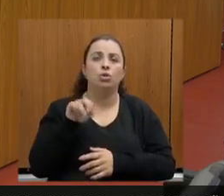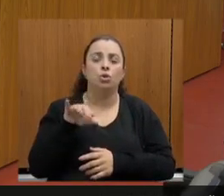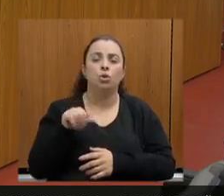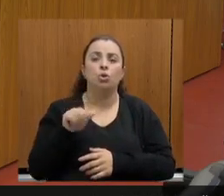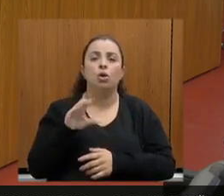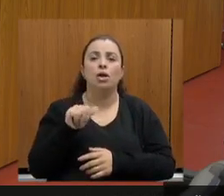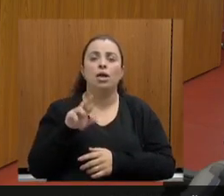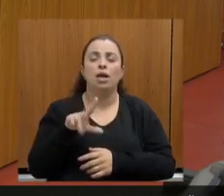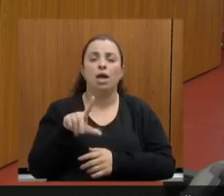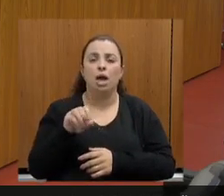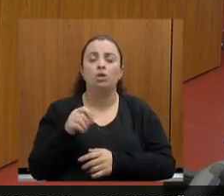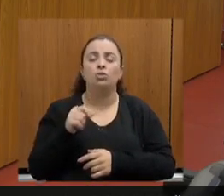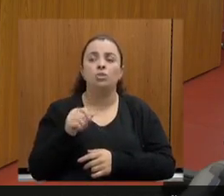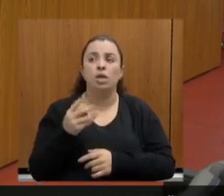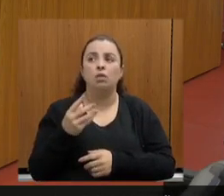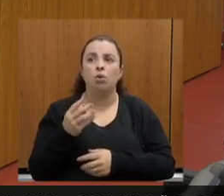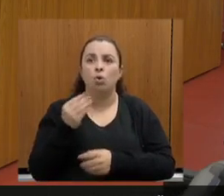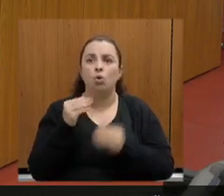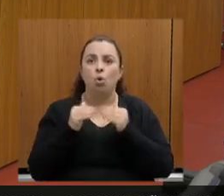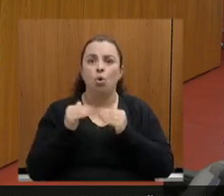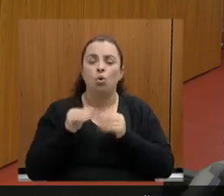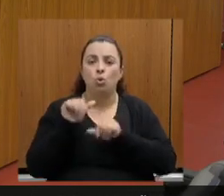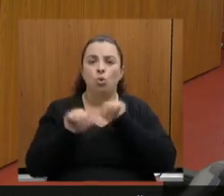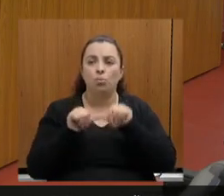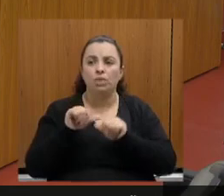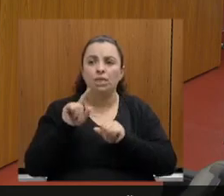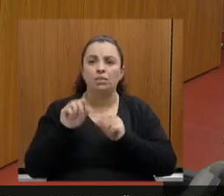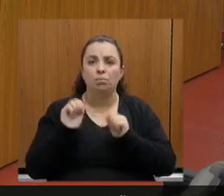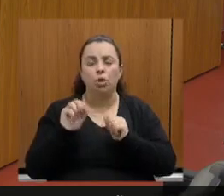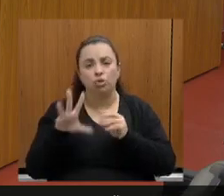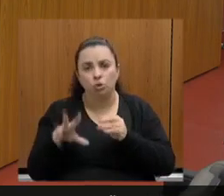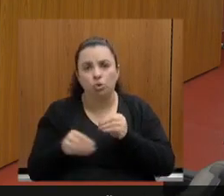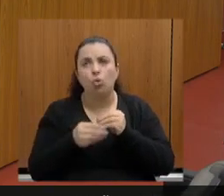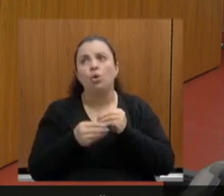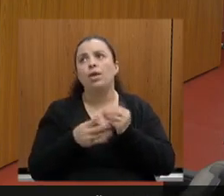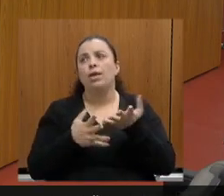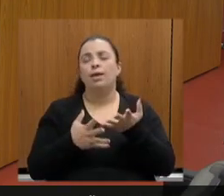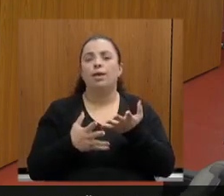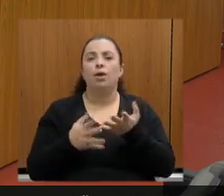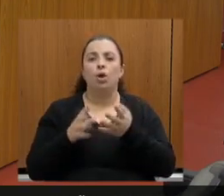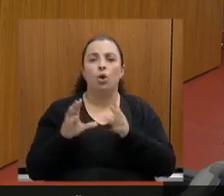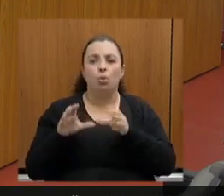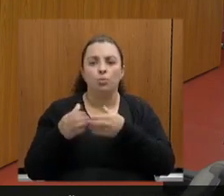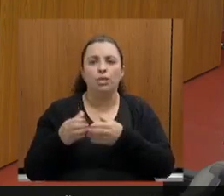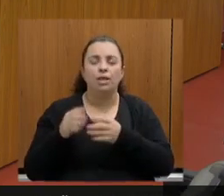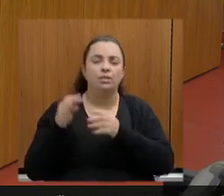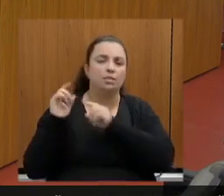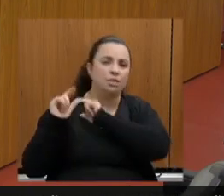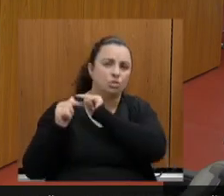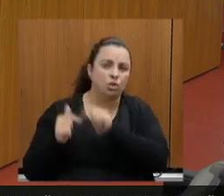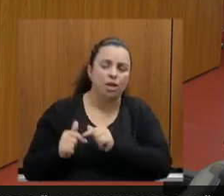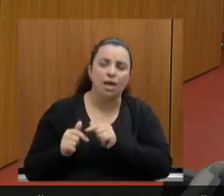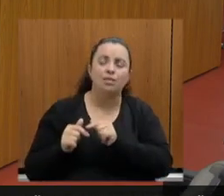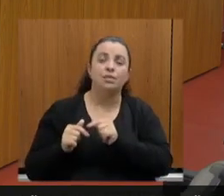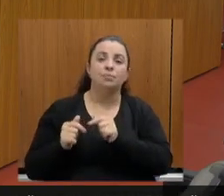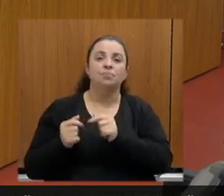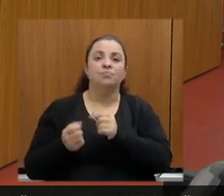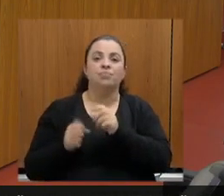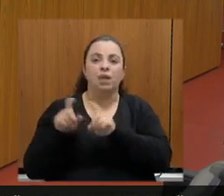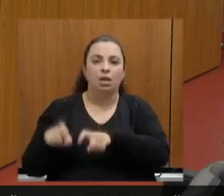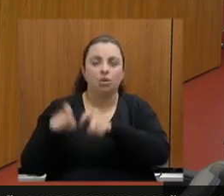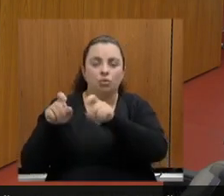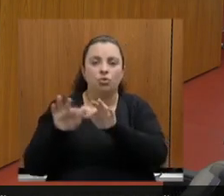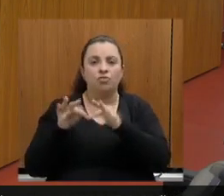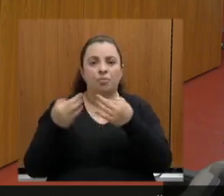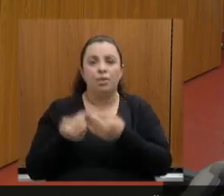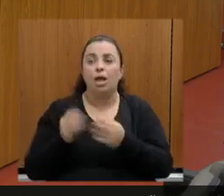e ele concordo aqui ficou toda comunidades tradicionais Agricultura Familiar e agronegócio toda o campo